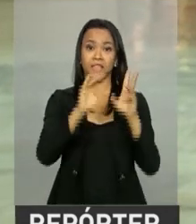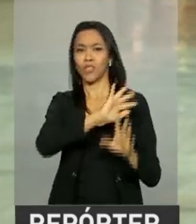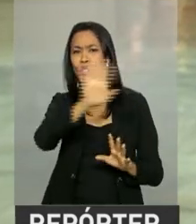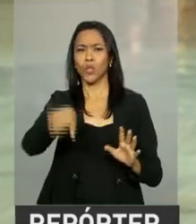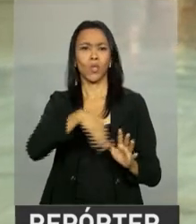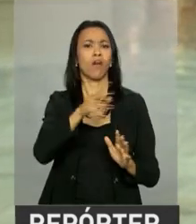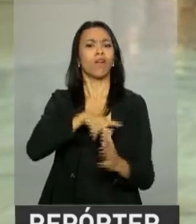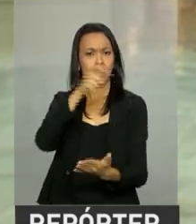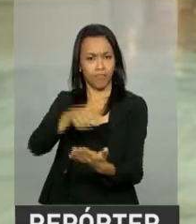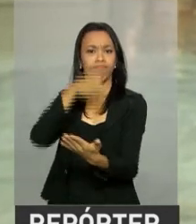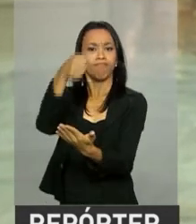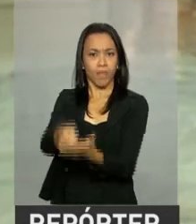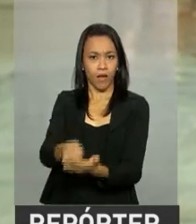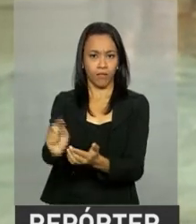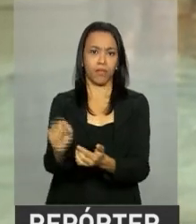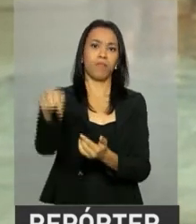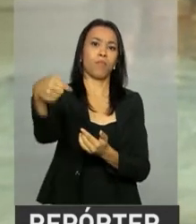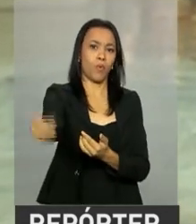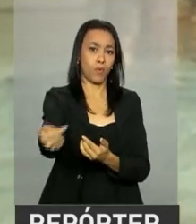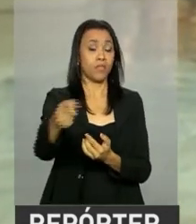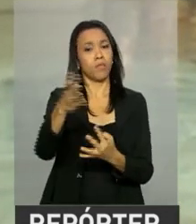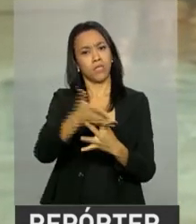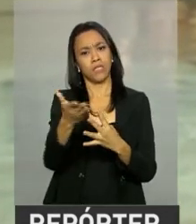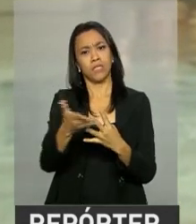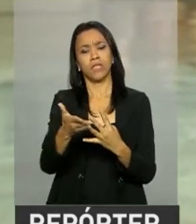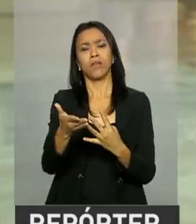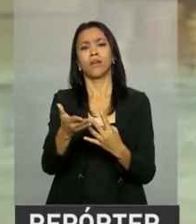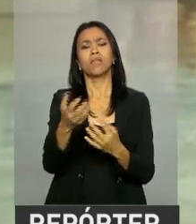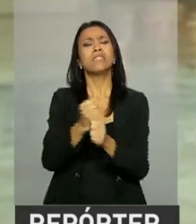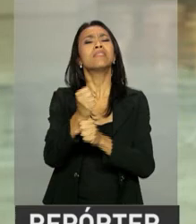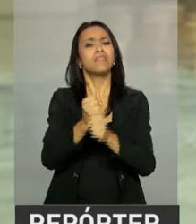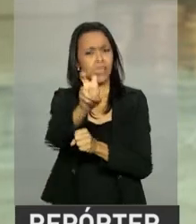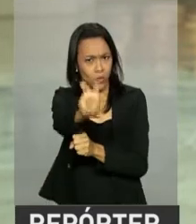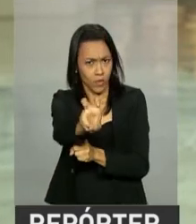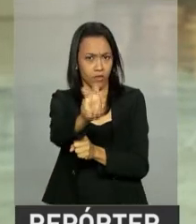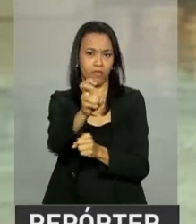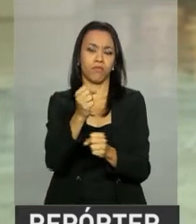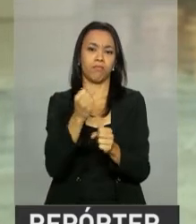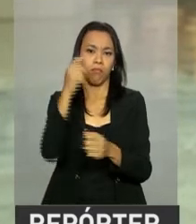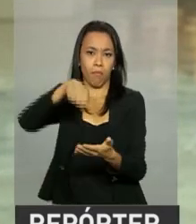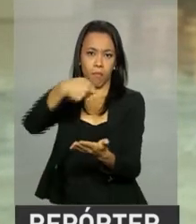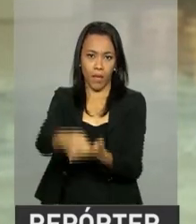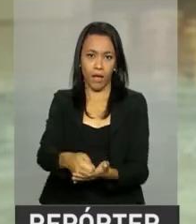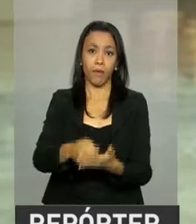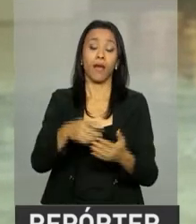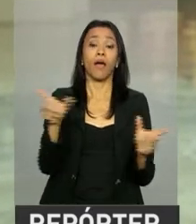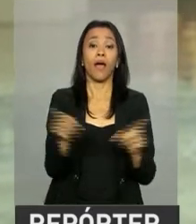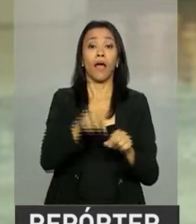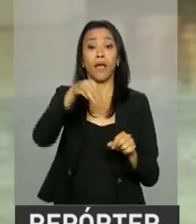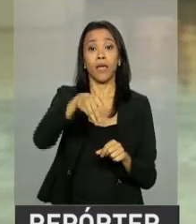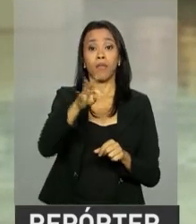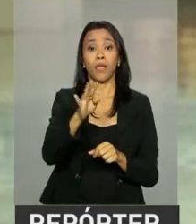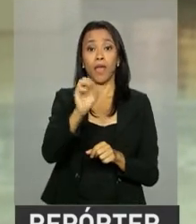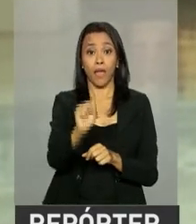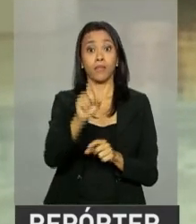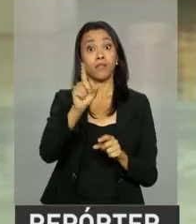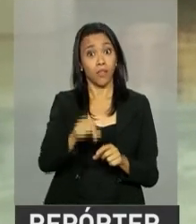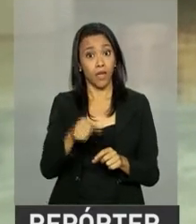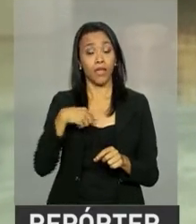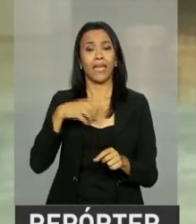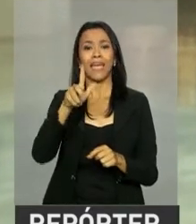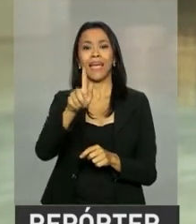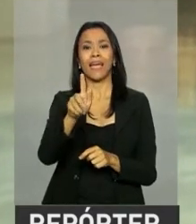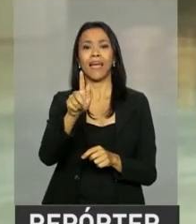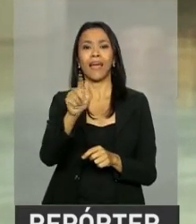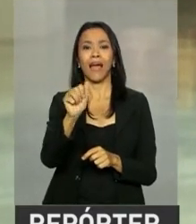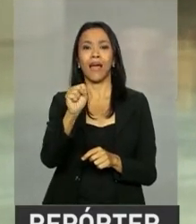no fechamento da operação e o restante em 5 anos. A NTS tem cerca de 2.500 quilômetros de gasodutos na